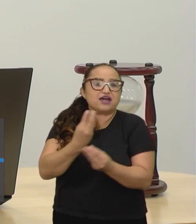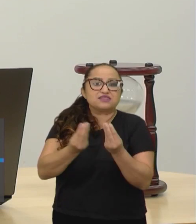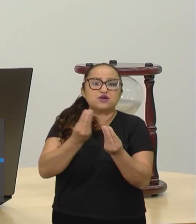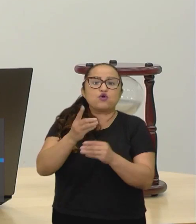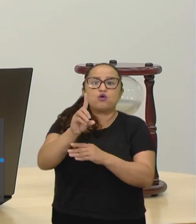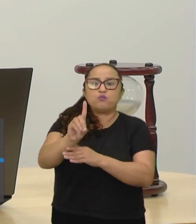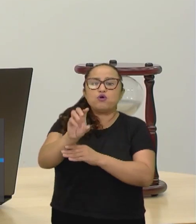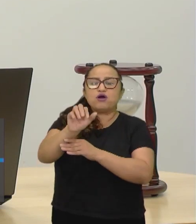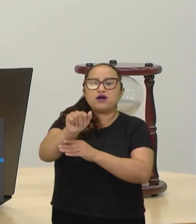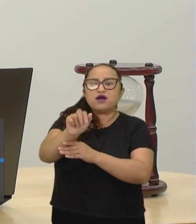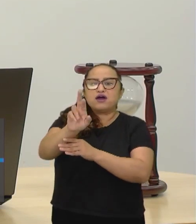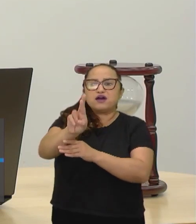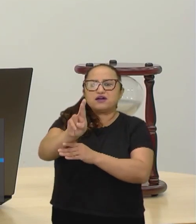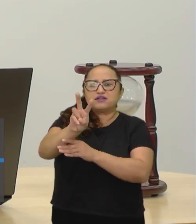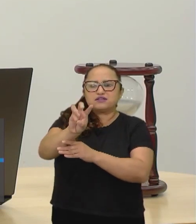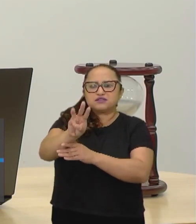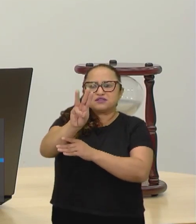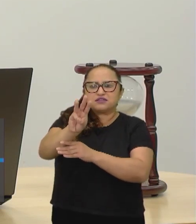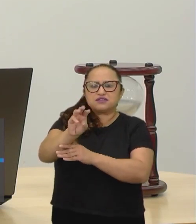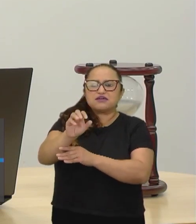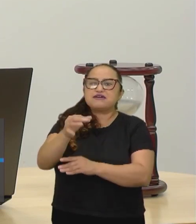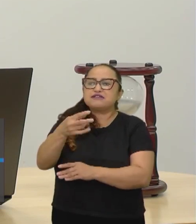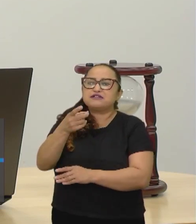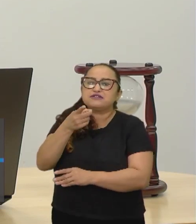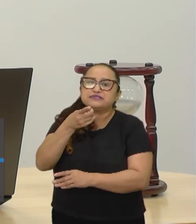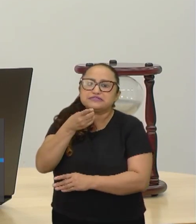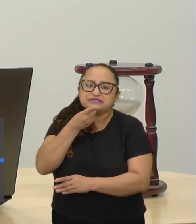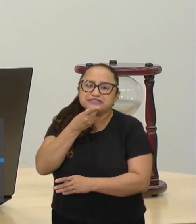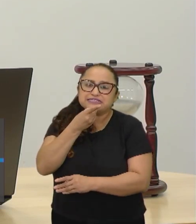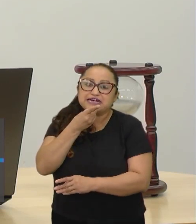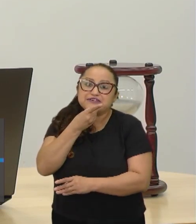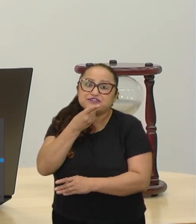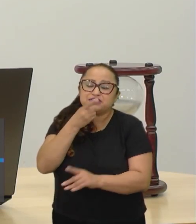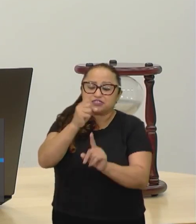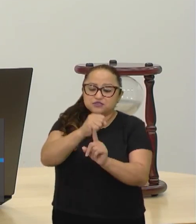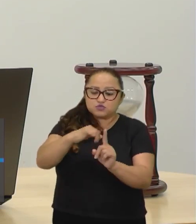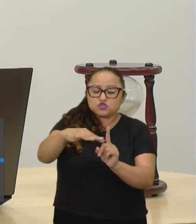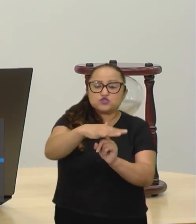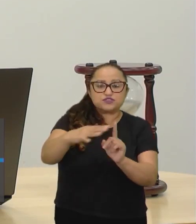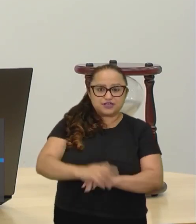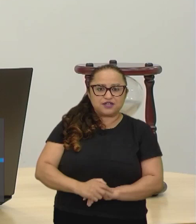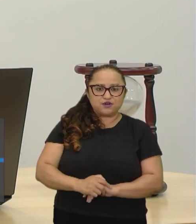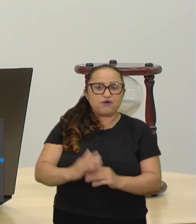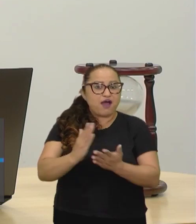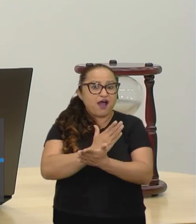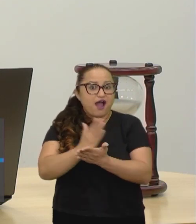darwinismo e cria o darwinismo social, dizendo que alguns